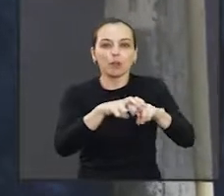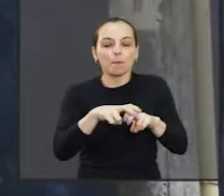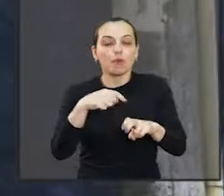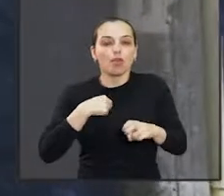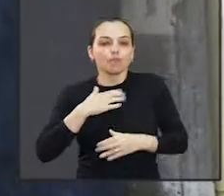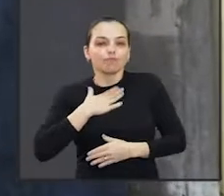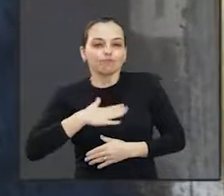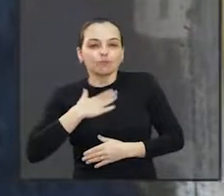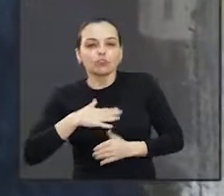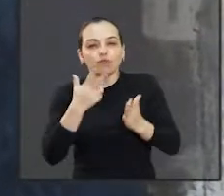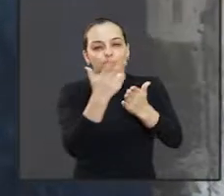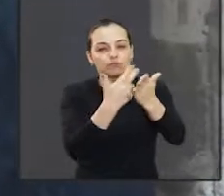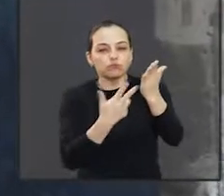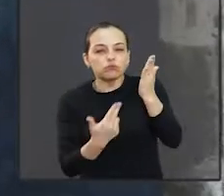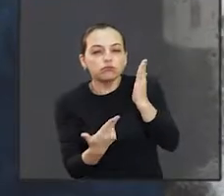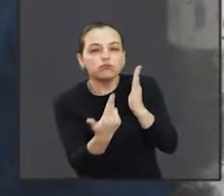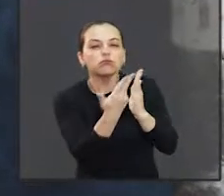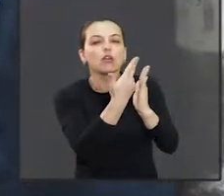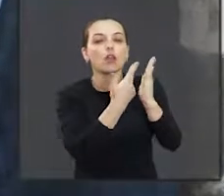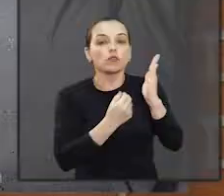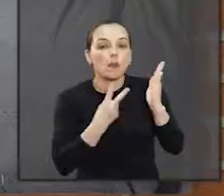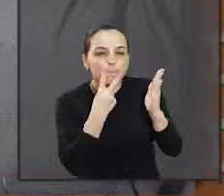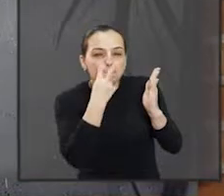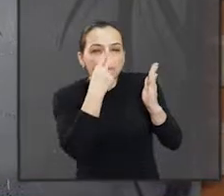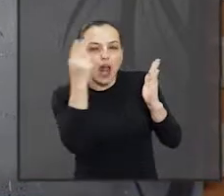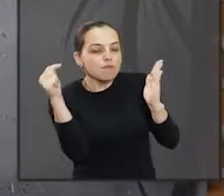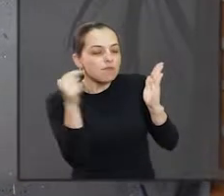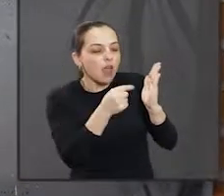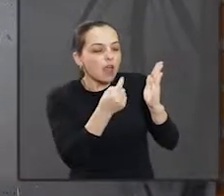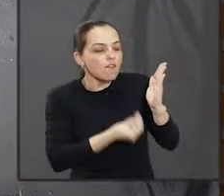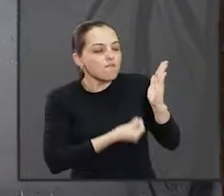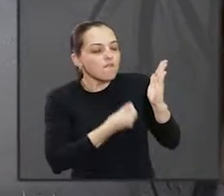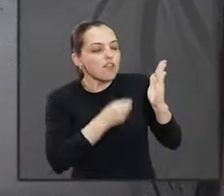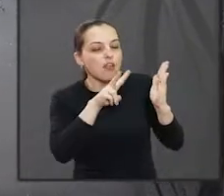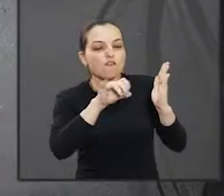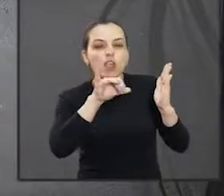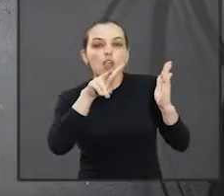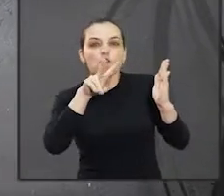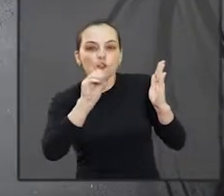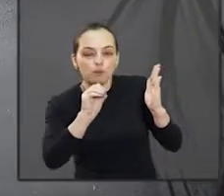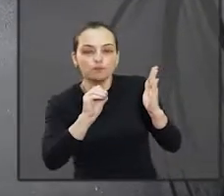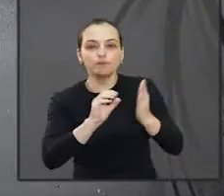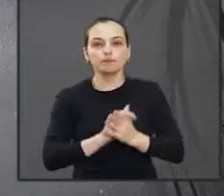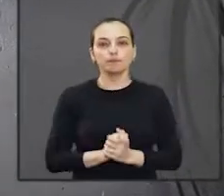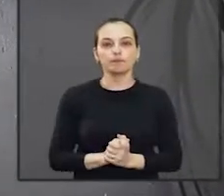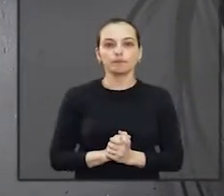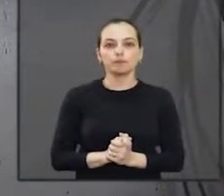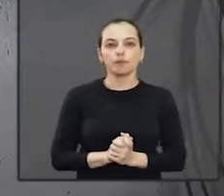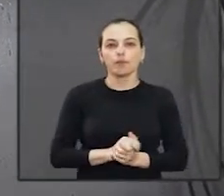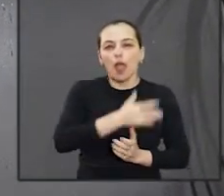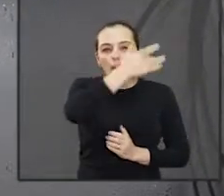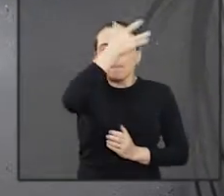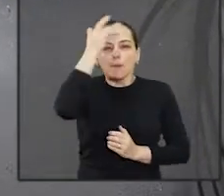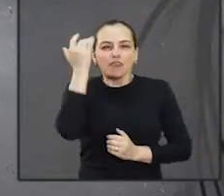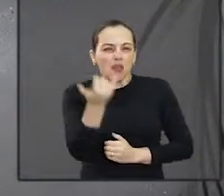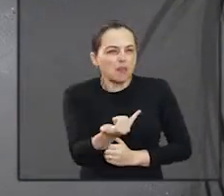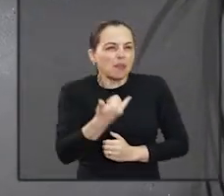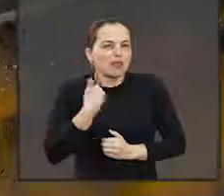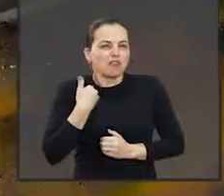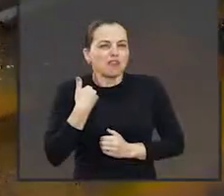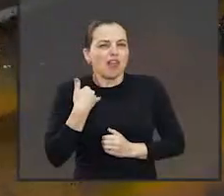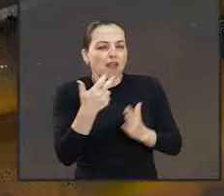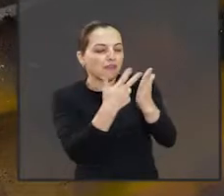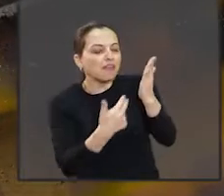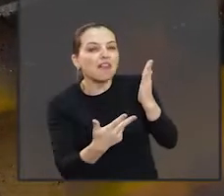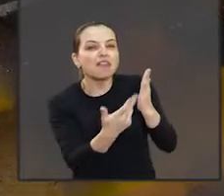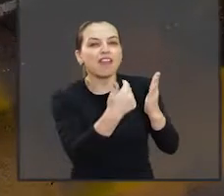tentar que aquele retrato realmente seja algo vivo, sabe? E já teve situações das pessoas, tipo, já me falaram que,